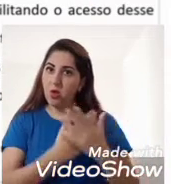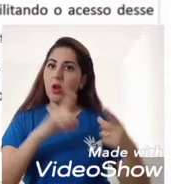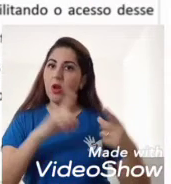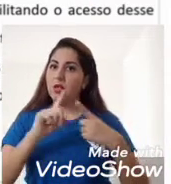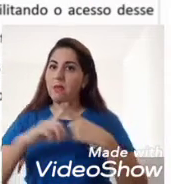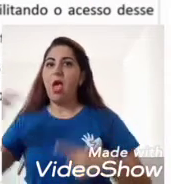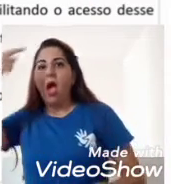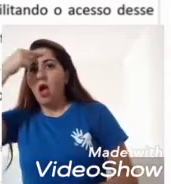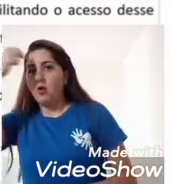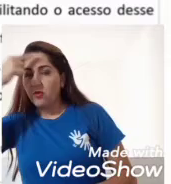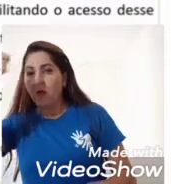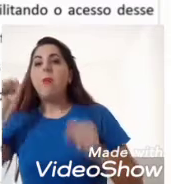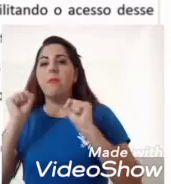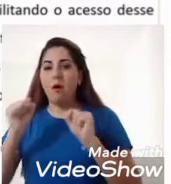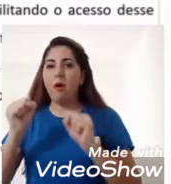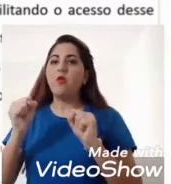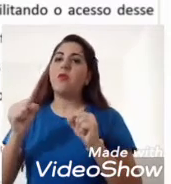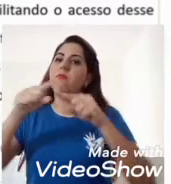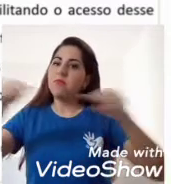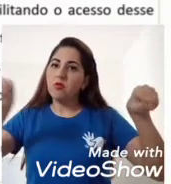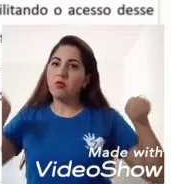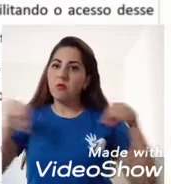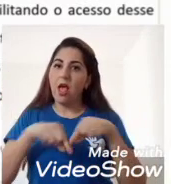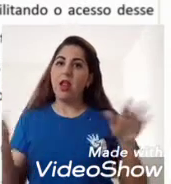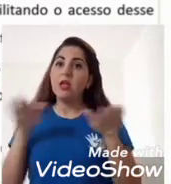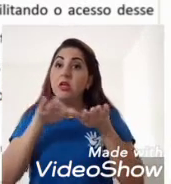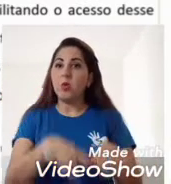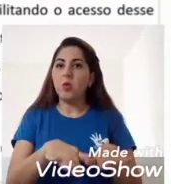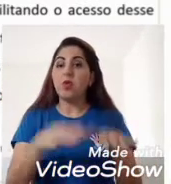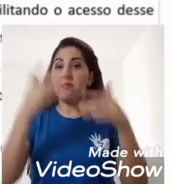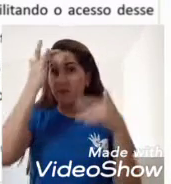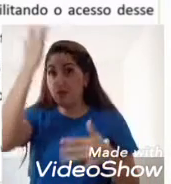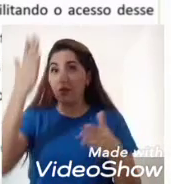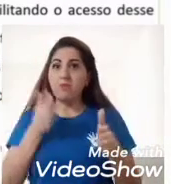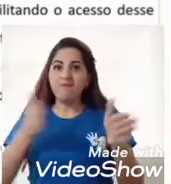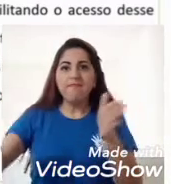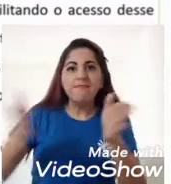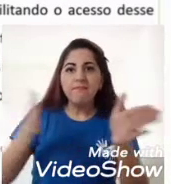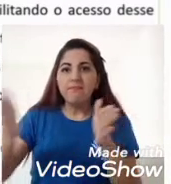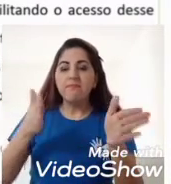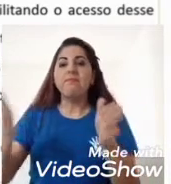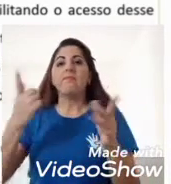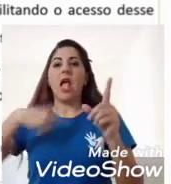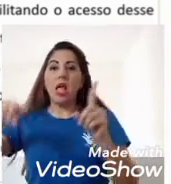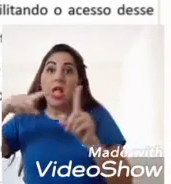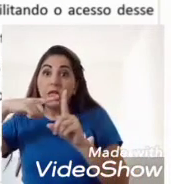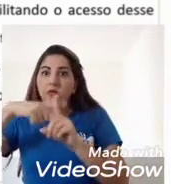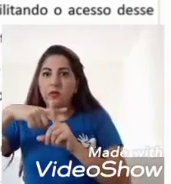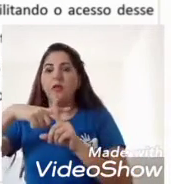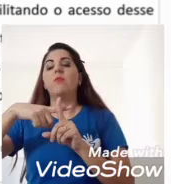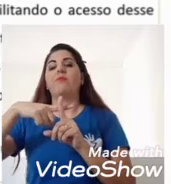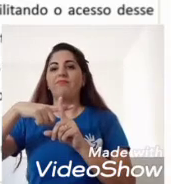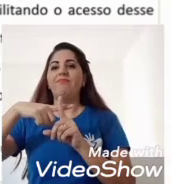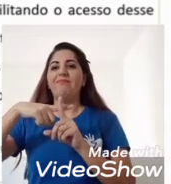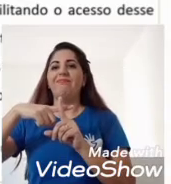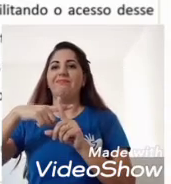universidades possam ter turmas para surdos, facilitando o acesso desse grupo ao estudo. Em adição, ou seja,